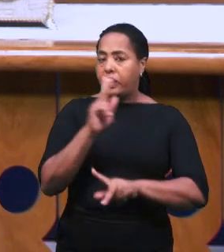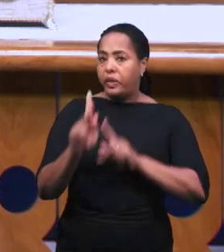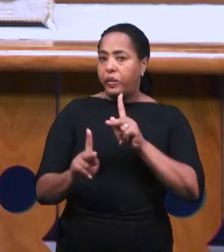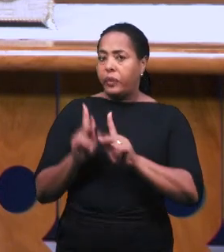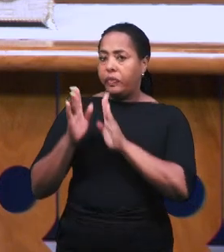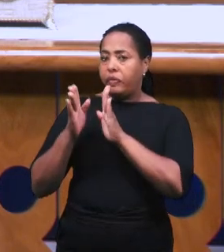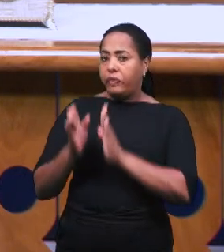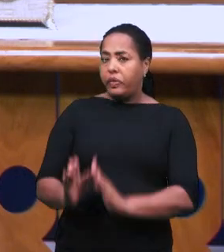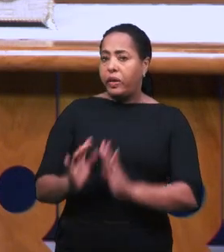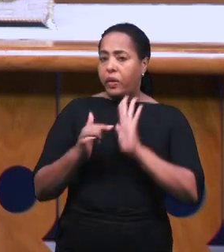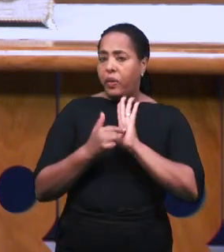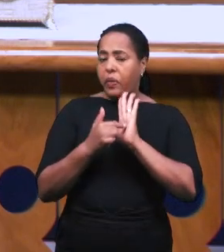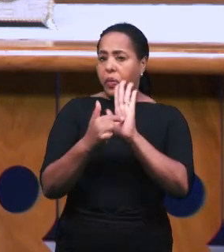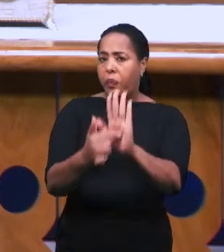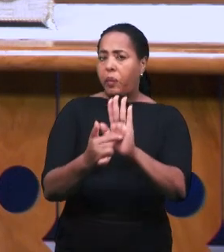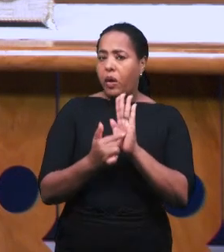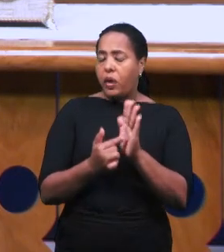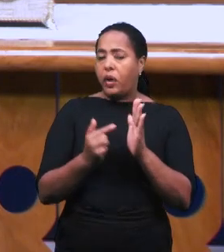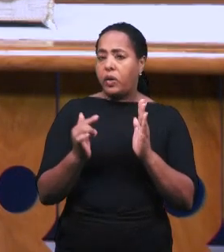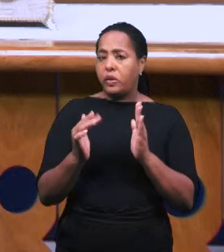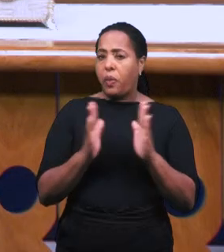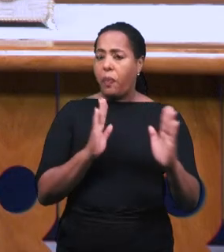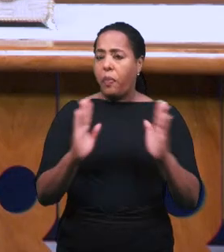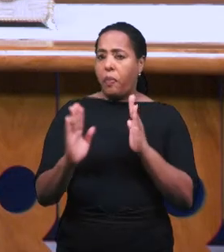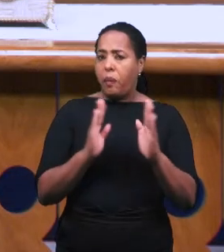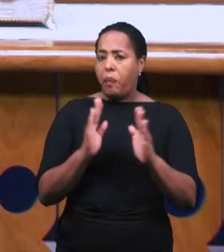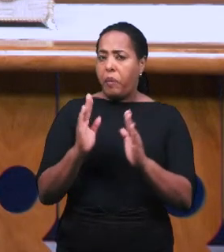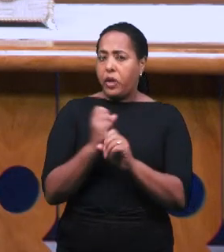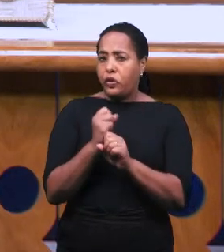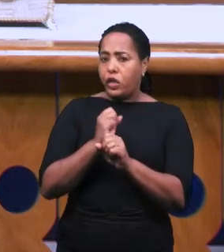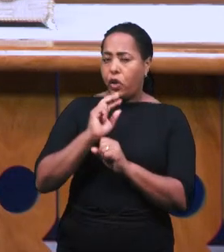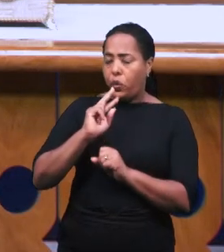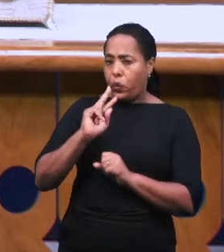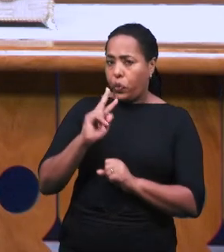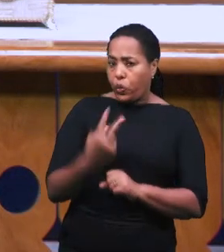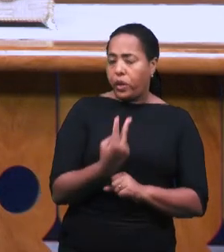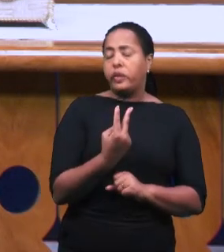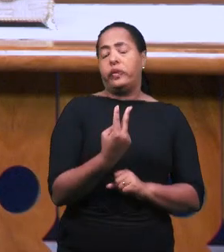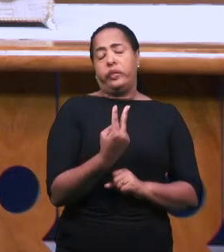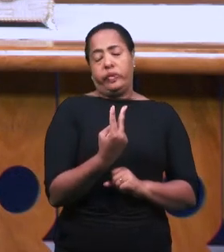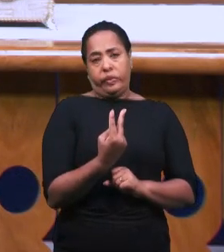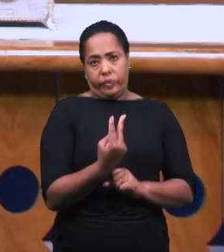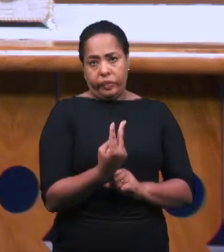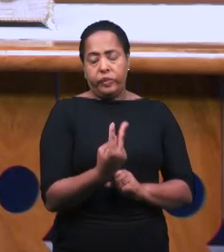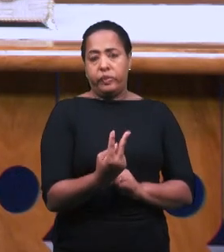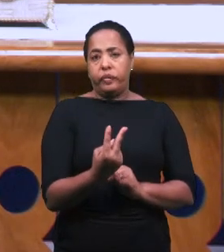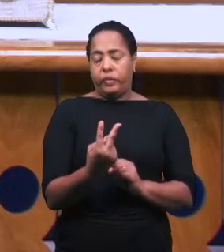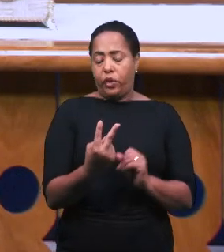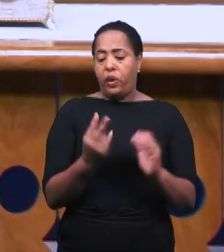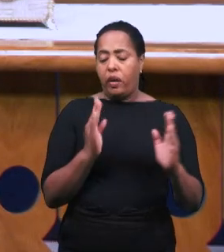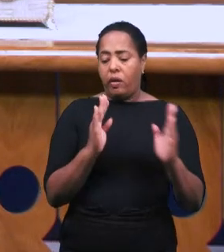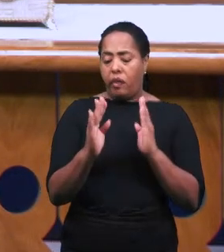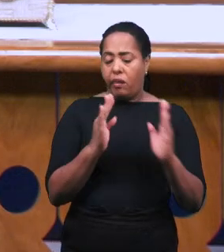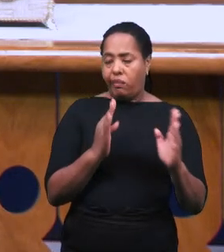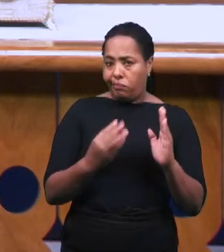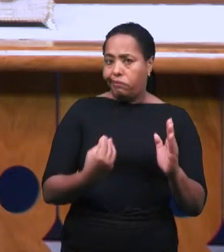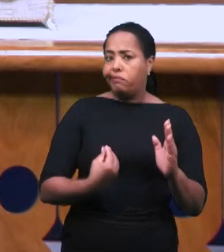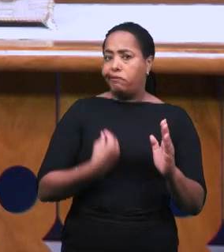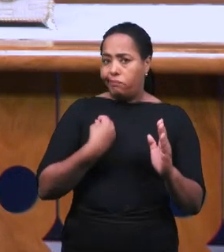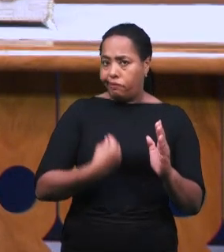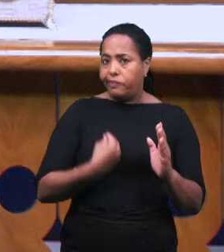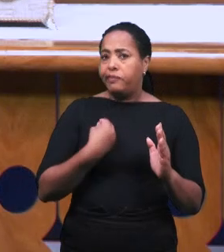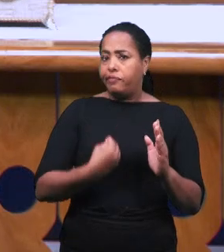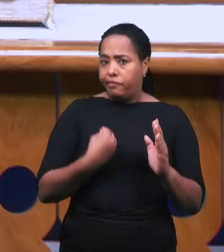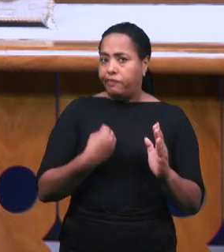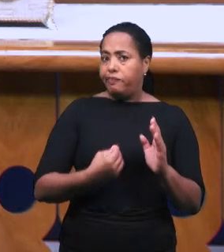uma história de 2000 anos. Vejam só, são 2000 anos da existência da igreja. E os